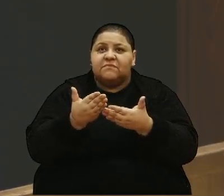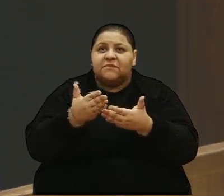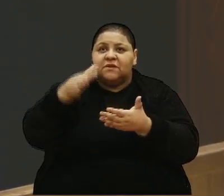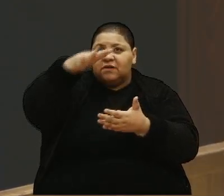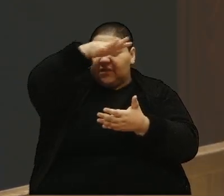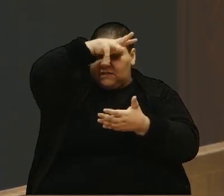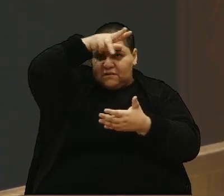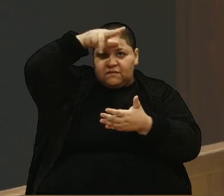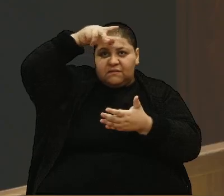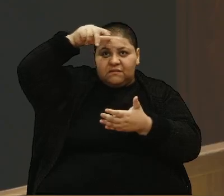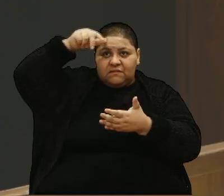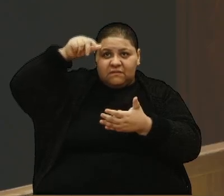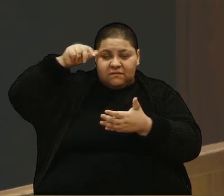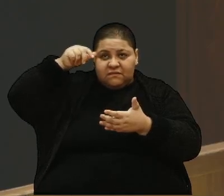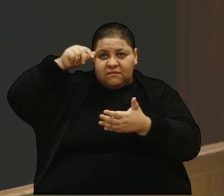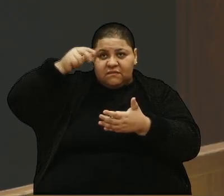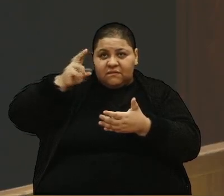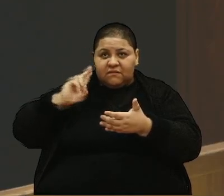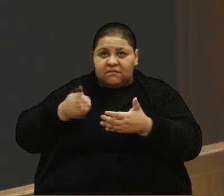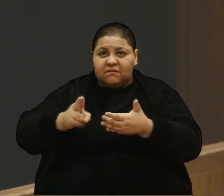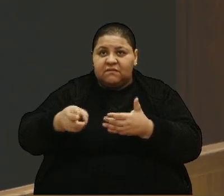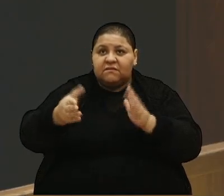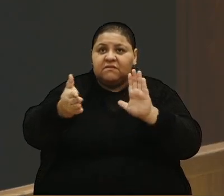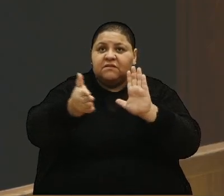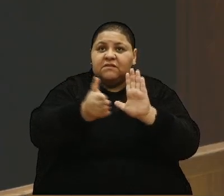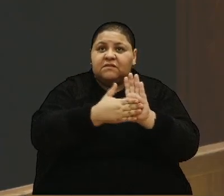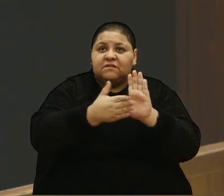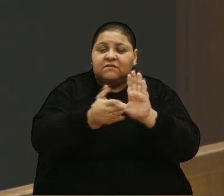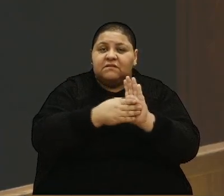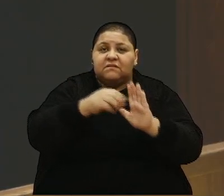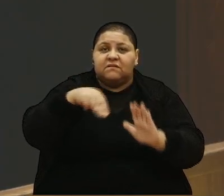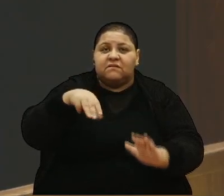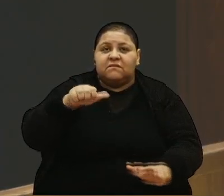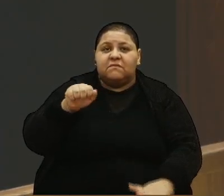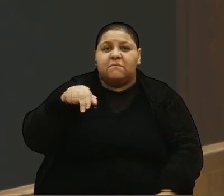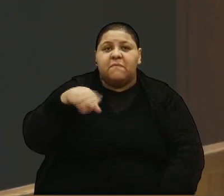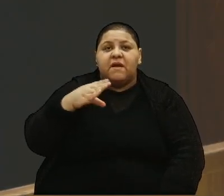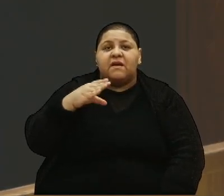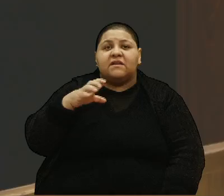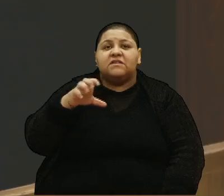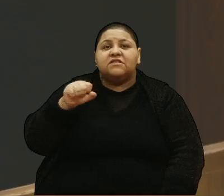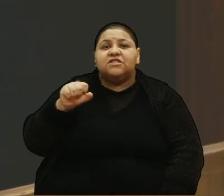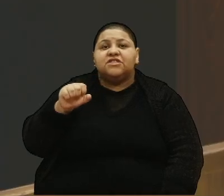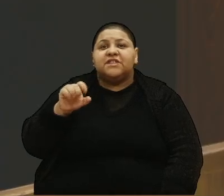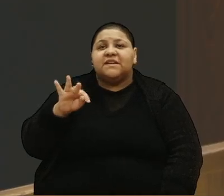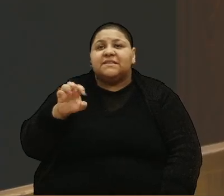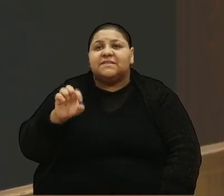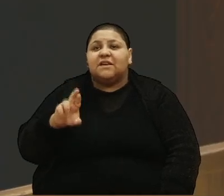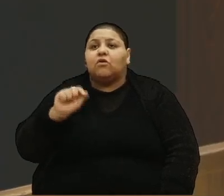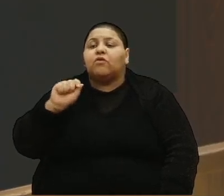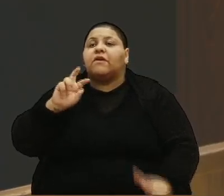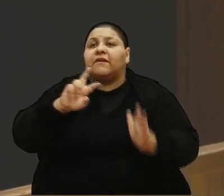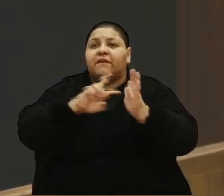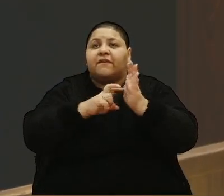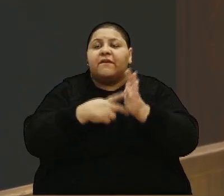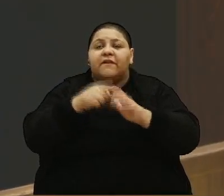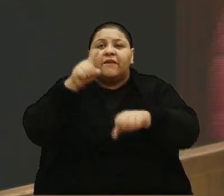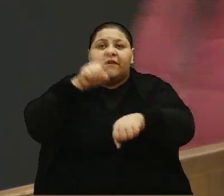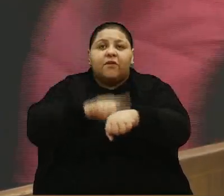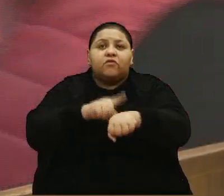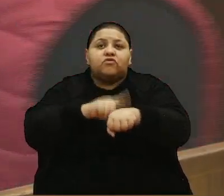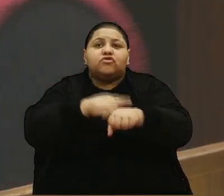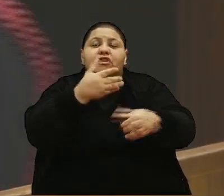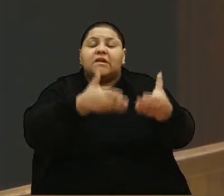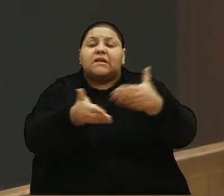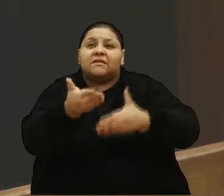município deva seguir o protocolo de Manchester. O que fala nesse protocolo de Manchester? Os horários de